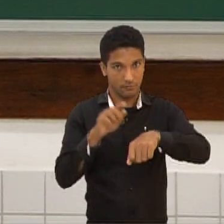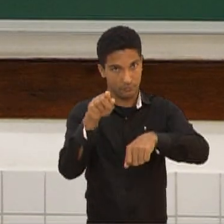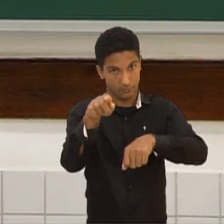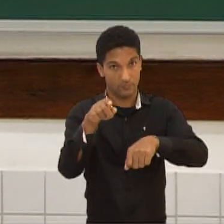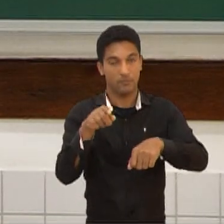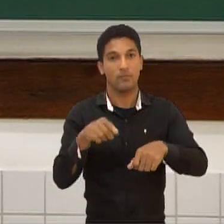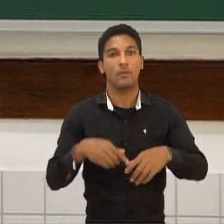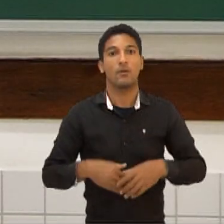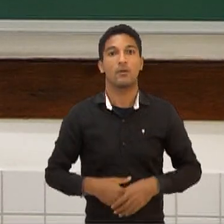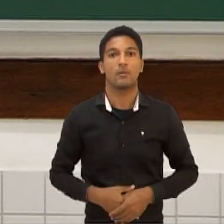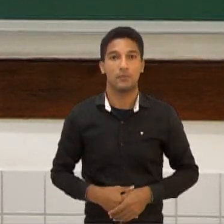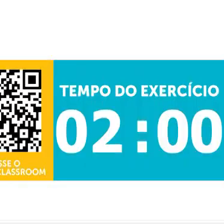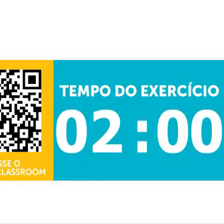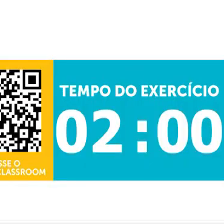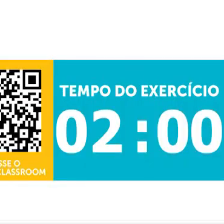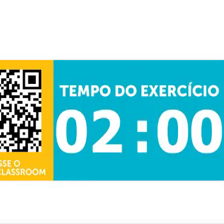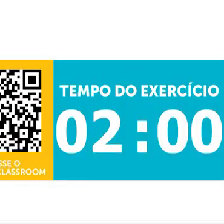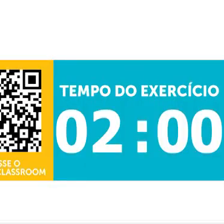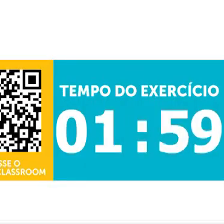aí, questionário, fogo livre.